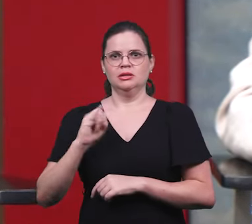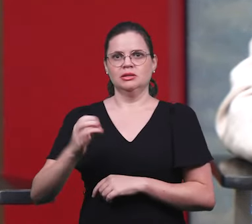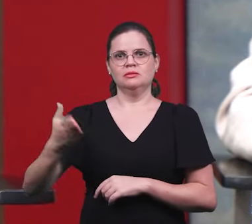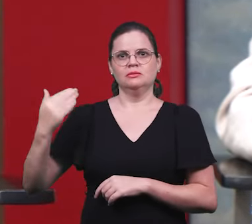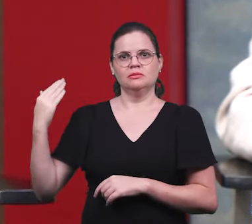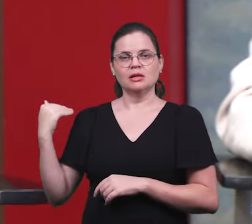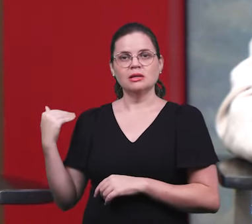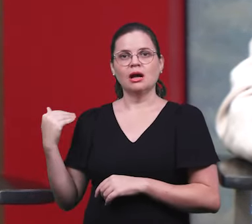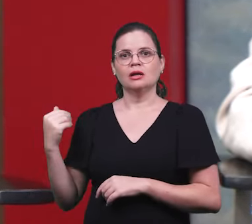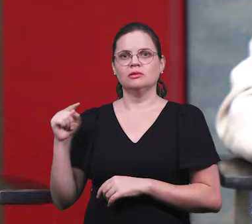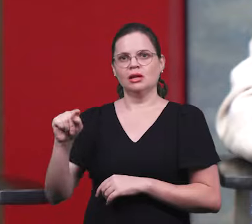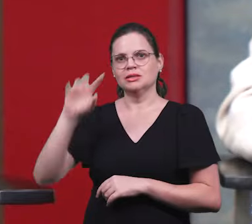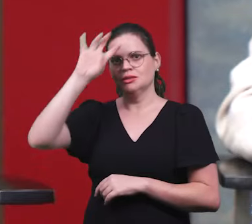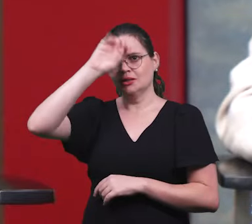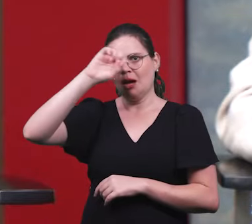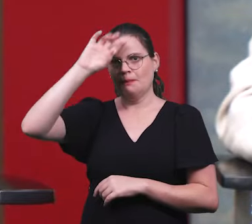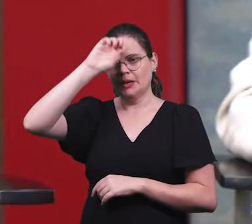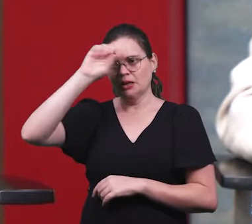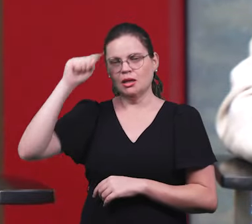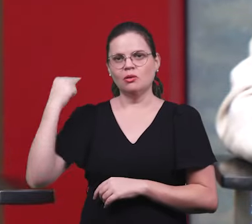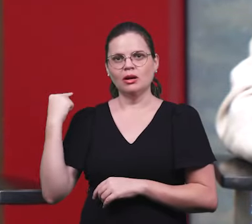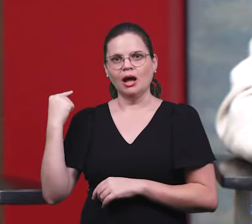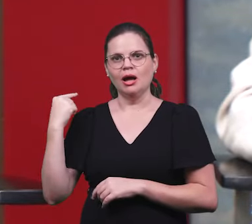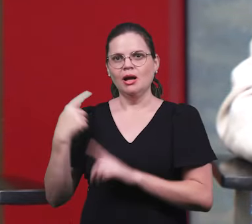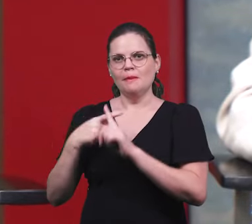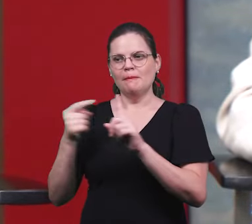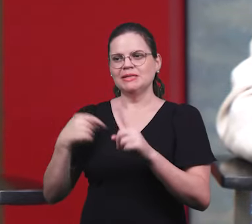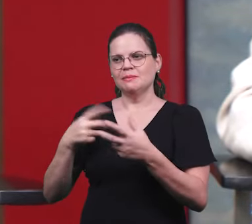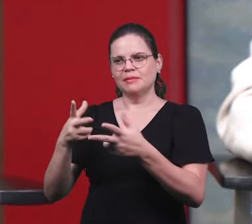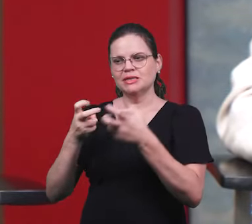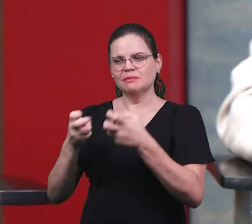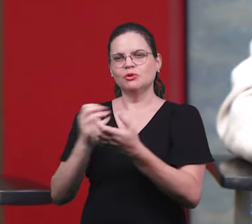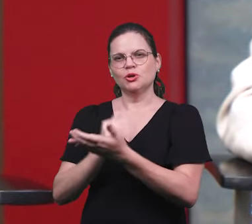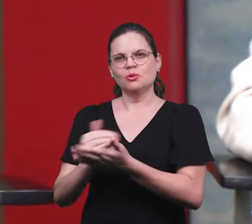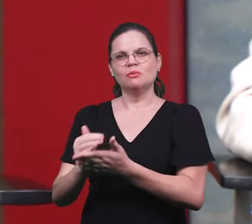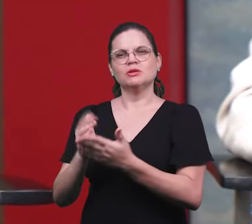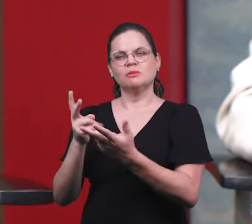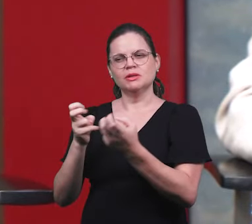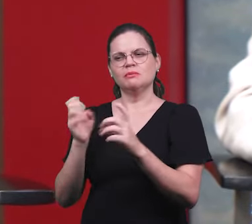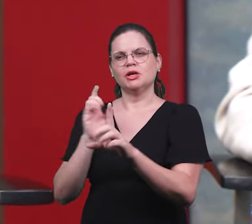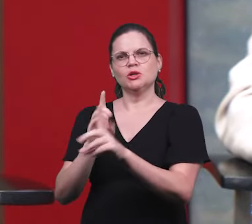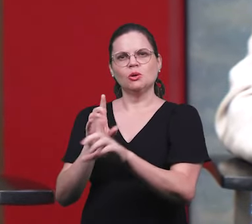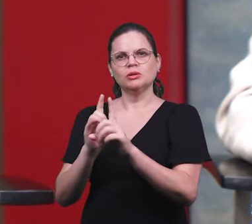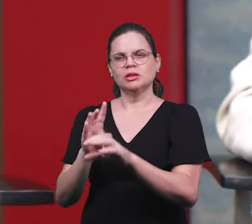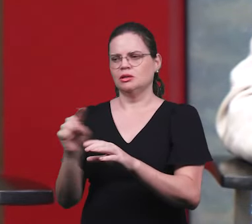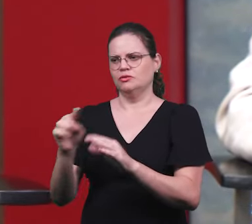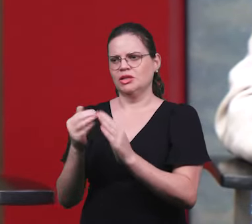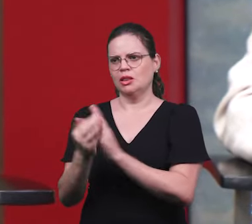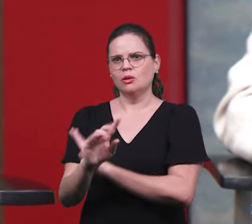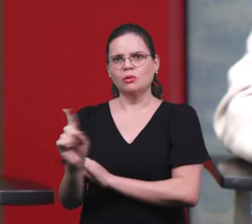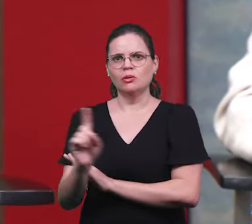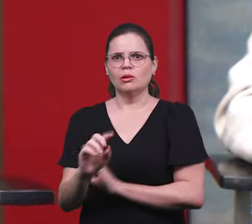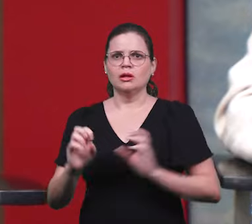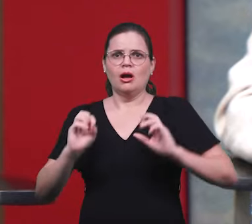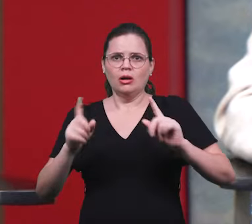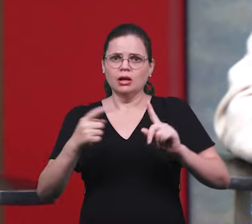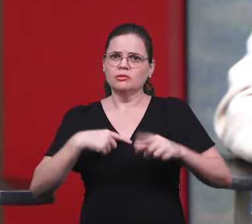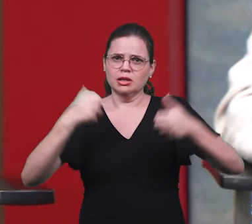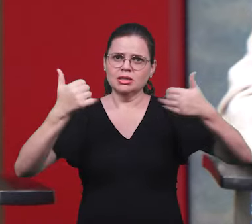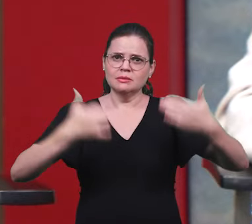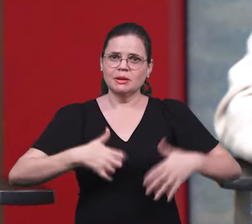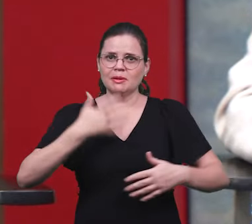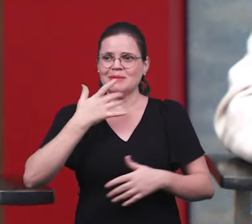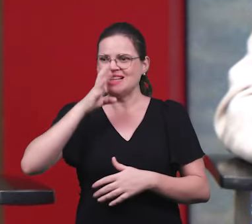luz da palavra de Deus, que você aprendeu que não está certo, você pode até falar daquilo ali, mas não atacar as